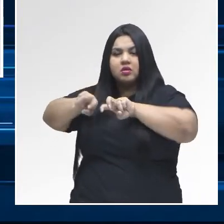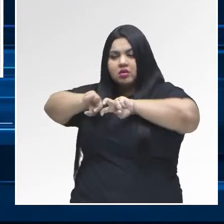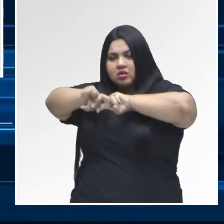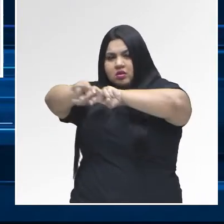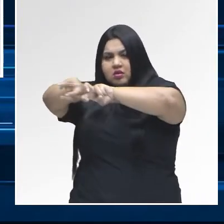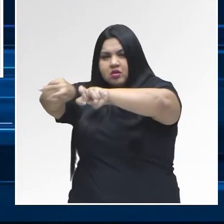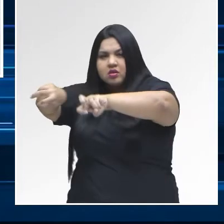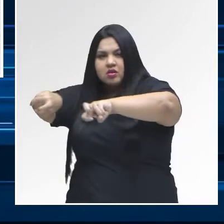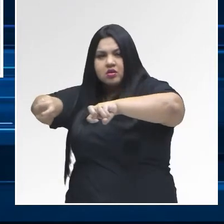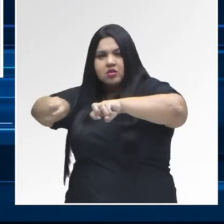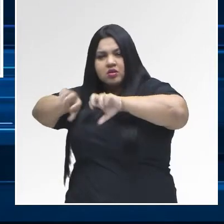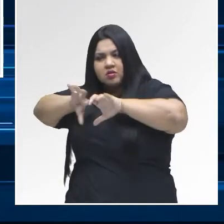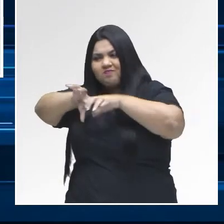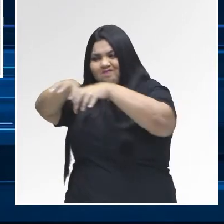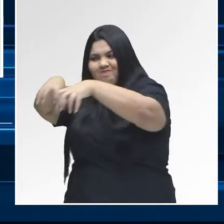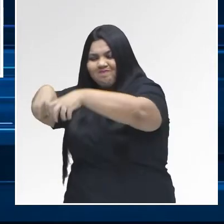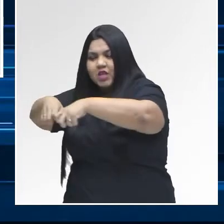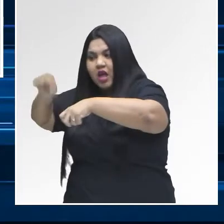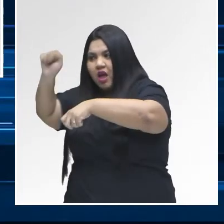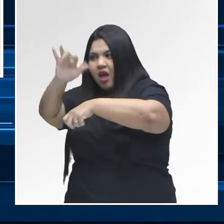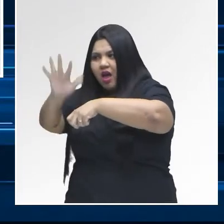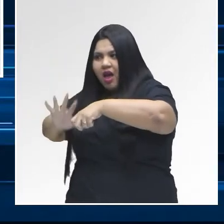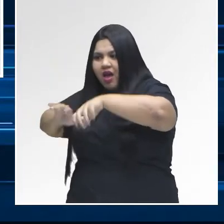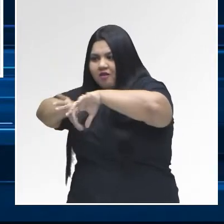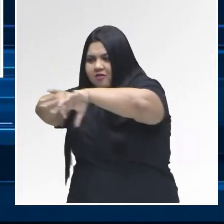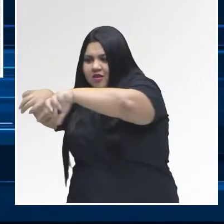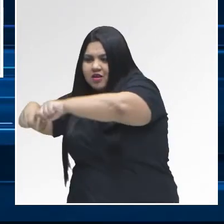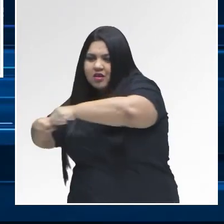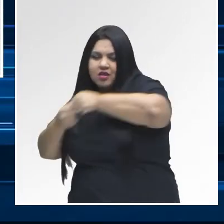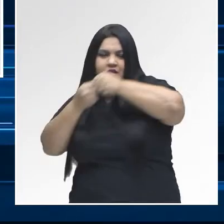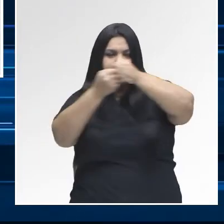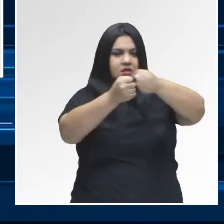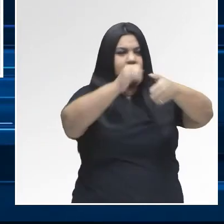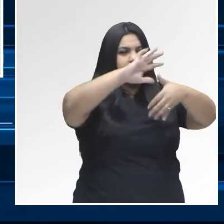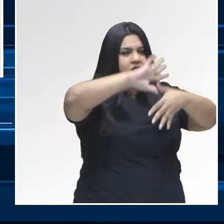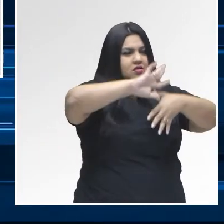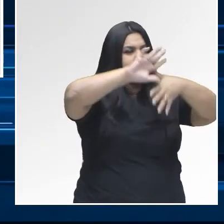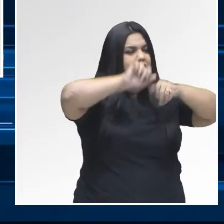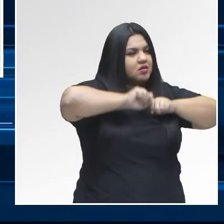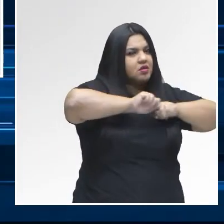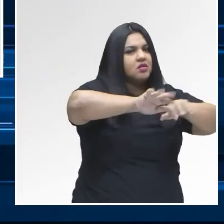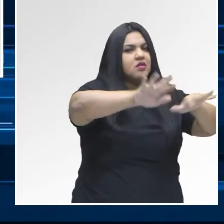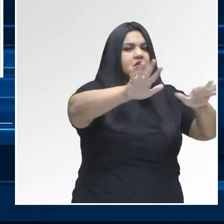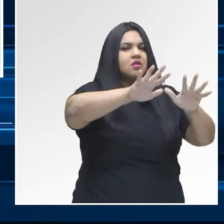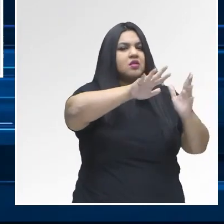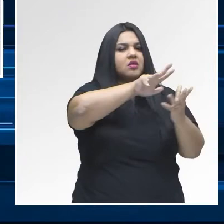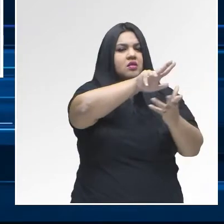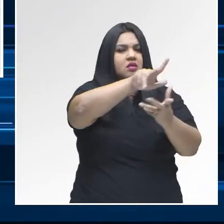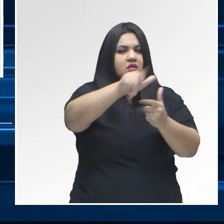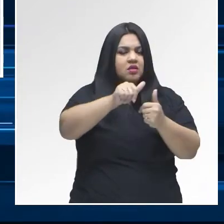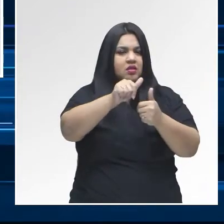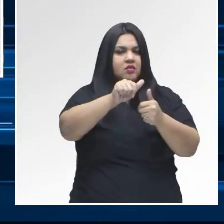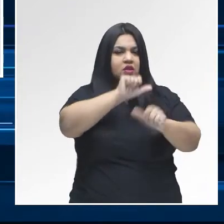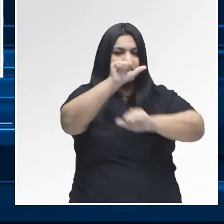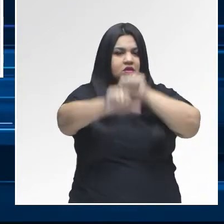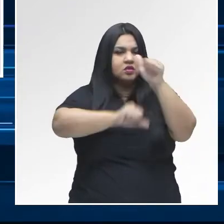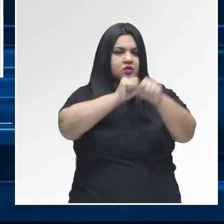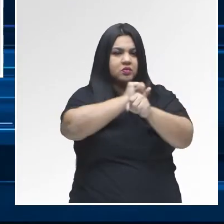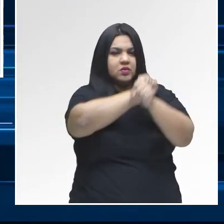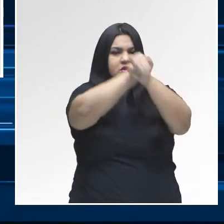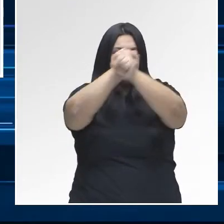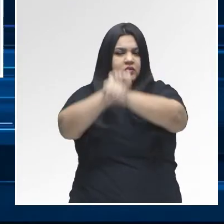maior quantidade de pessoas africanas que eram trazidas para a América e para outras regiões do mundo, para serem tornadas escravos,